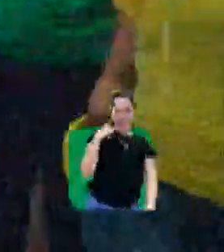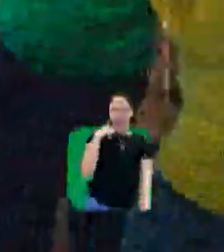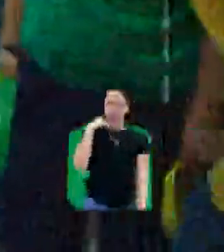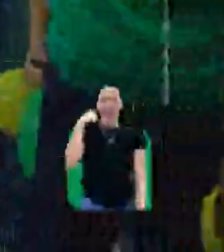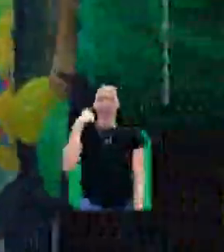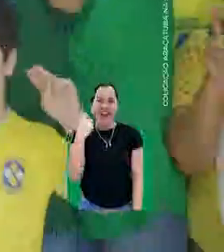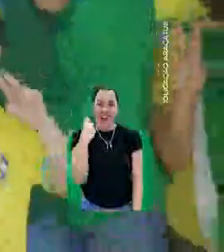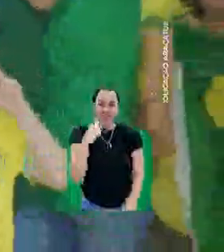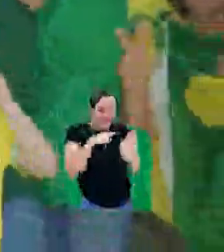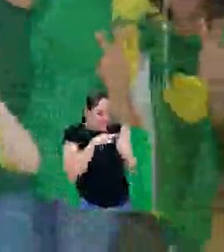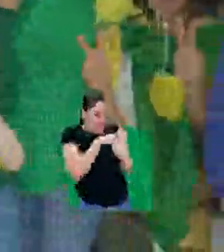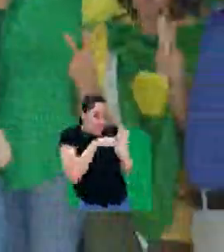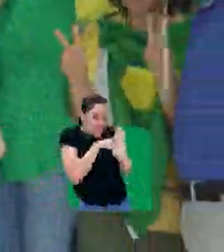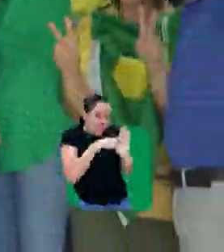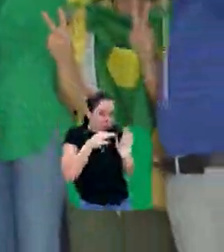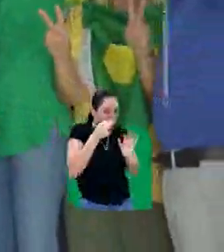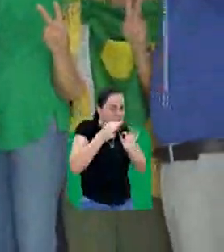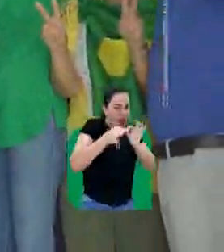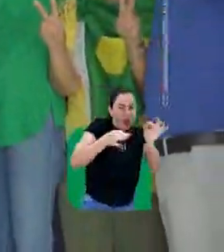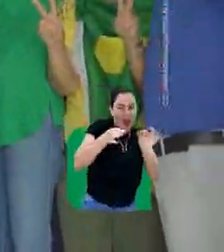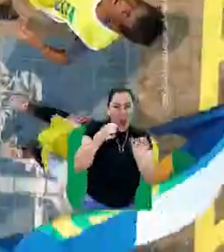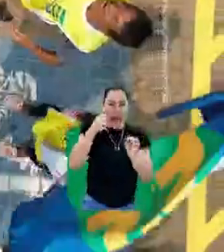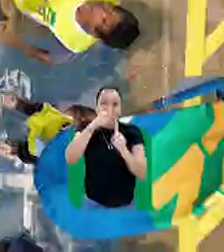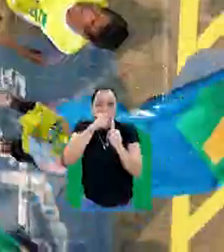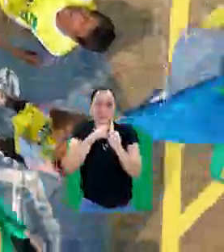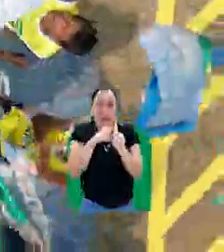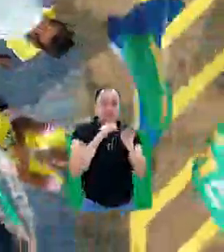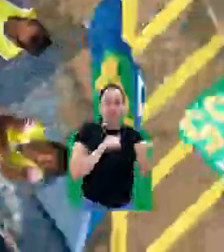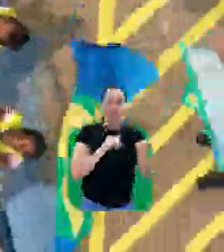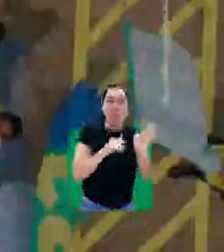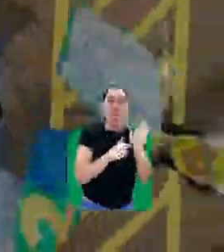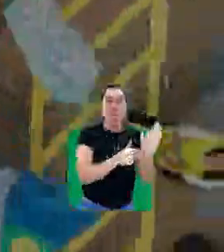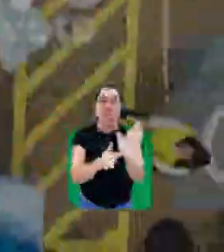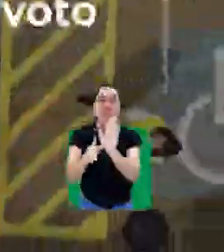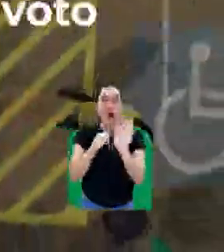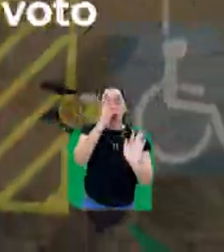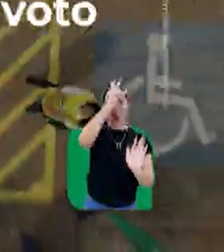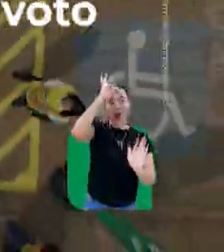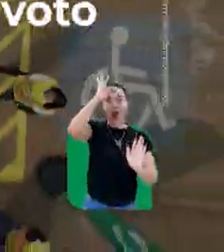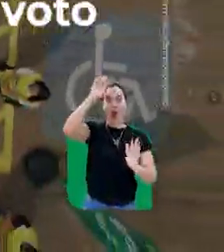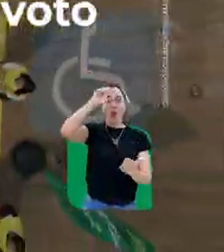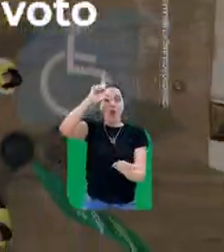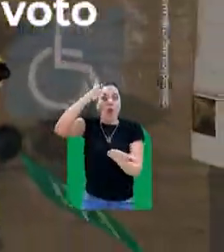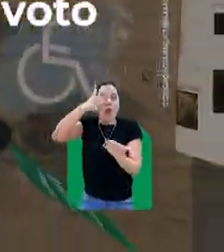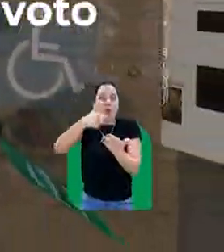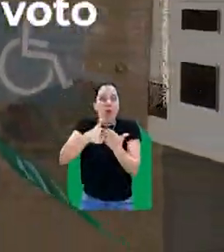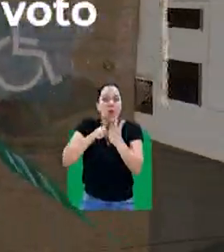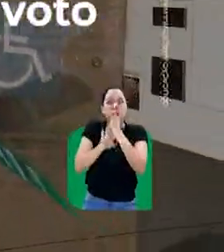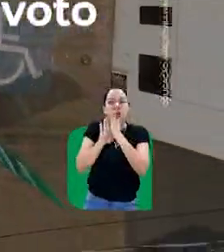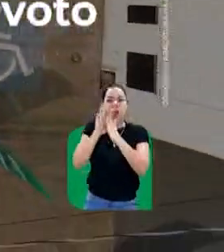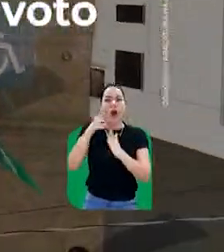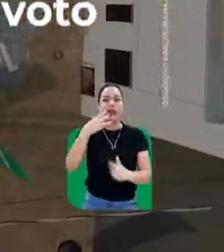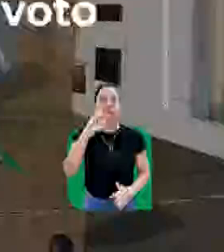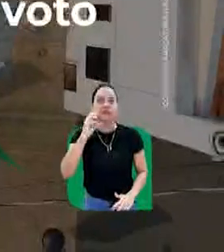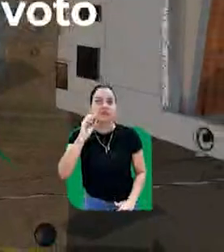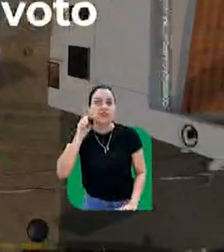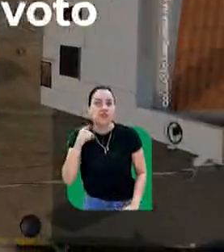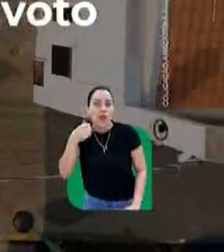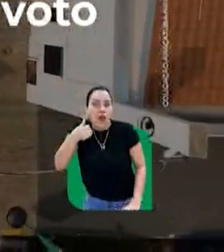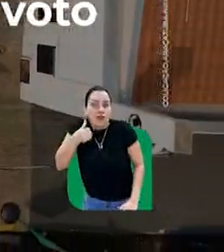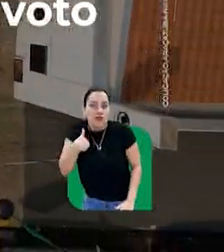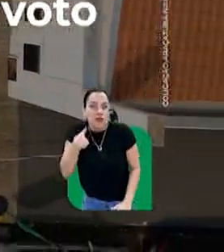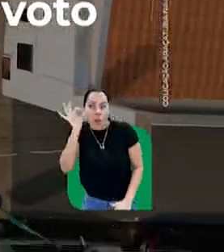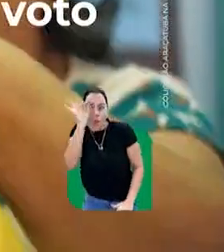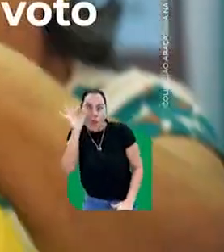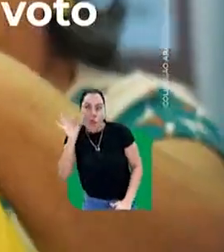Aratuba a pesquisa de opinião de Setembro coloca Zanata na liderança com 30,6 das intenções